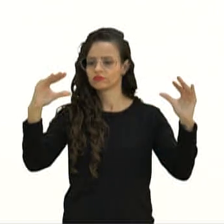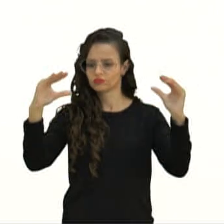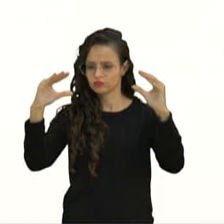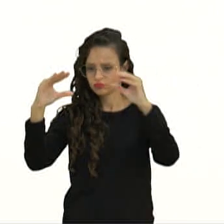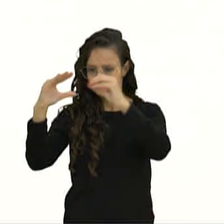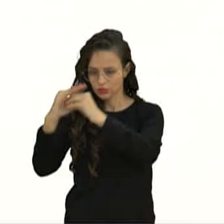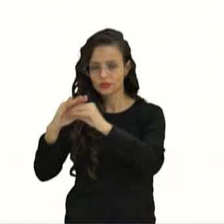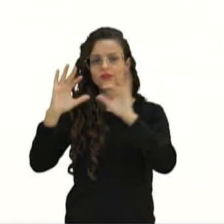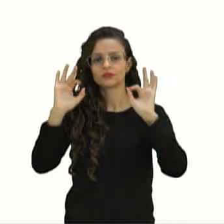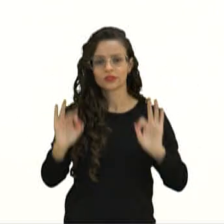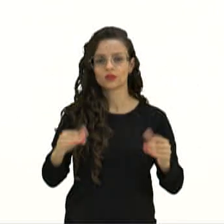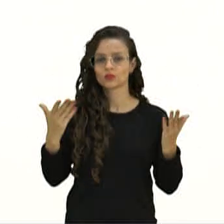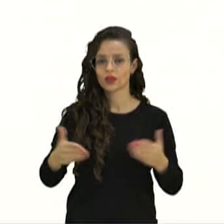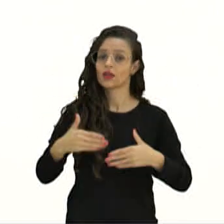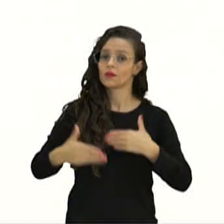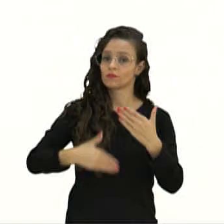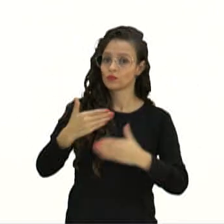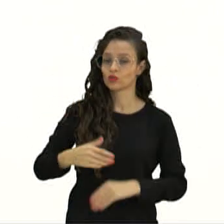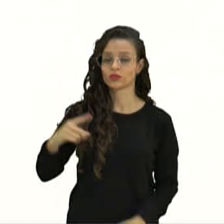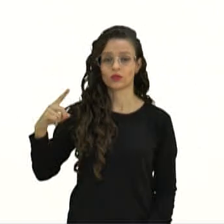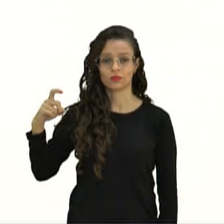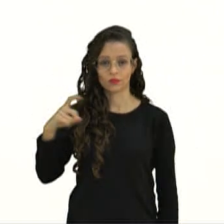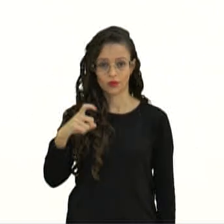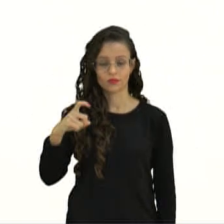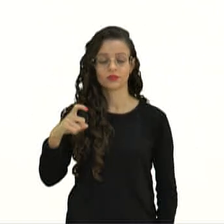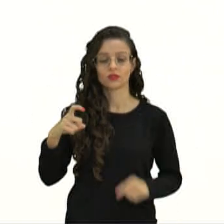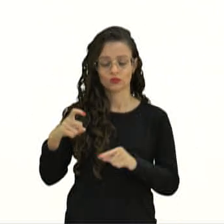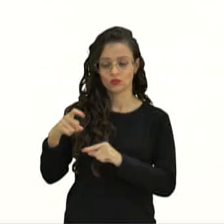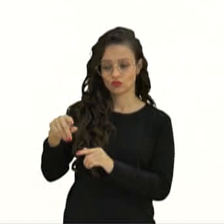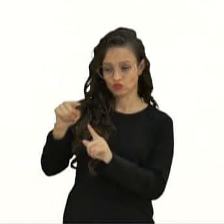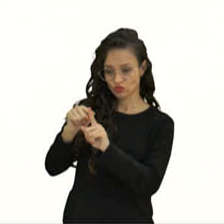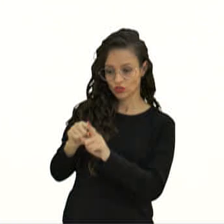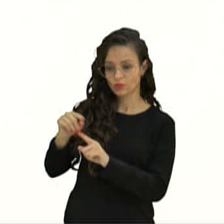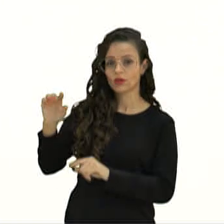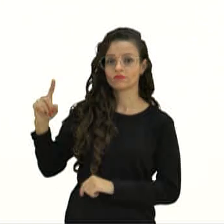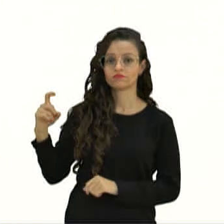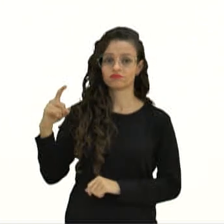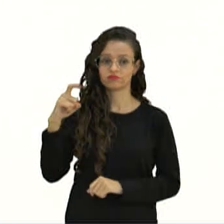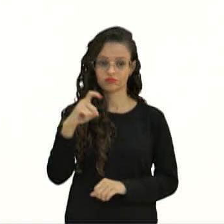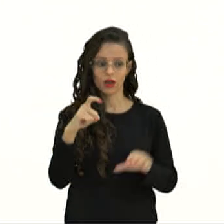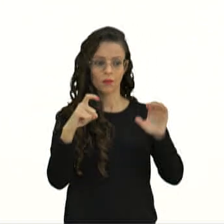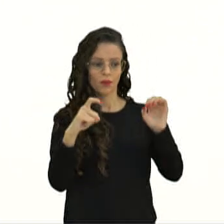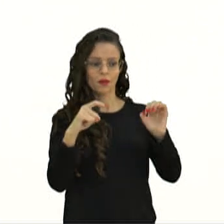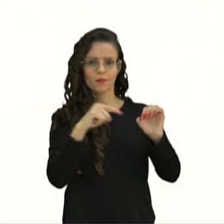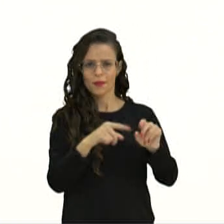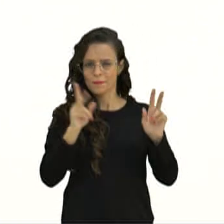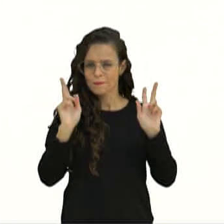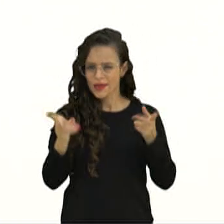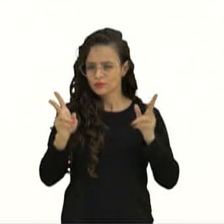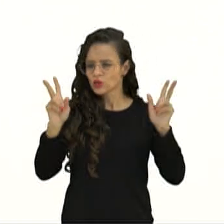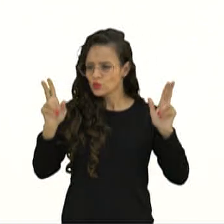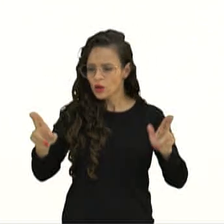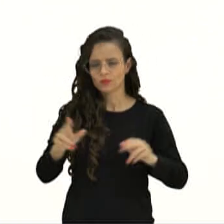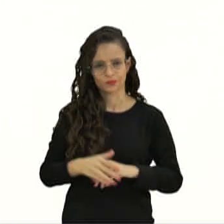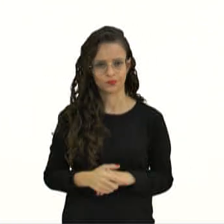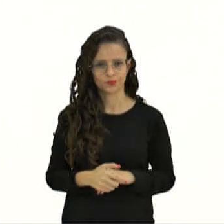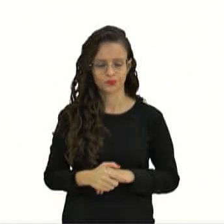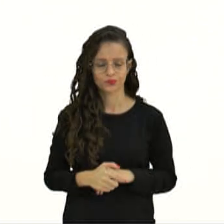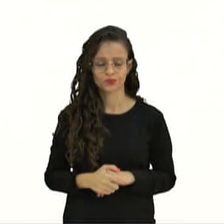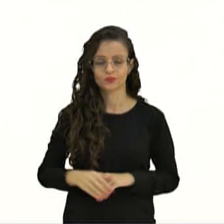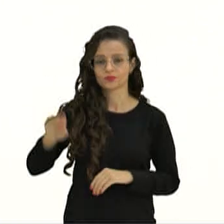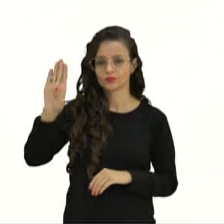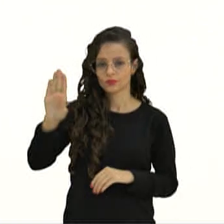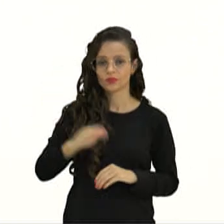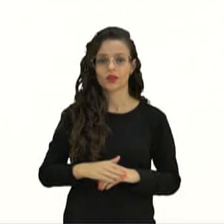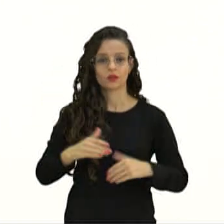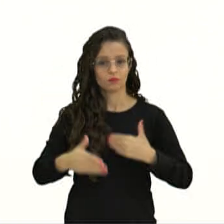afirmar: processo onde o gameta masculino de uma espécime fecunda o gameta feminino da mesma espécie. B.